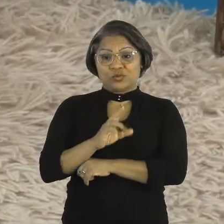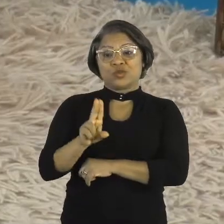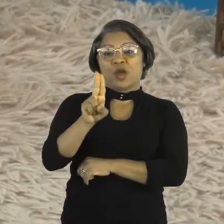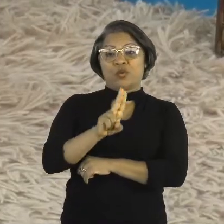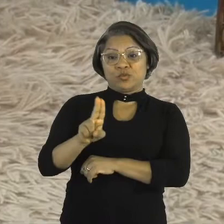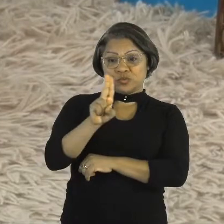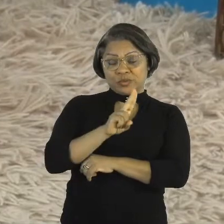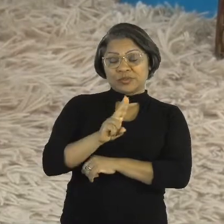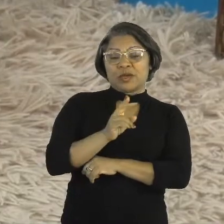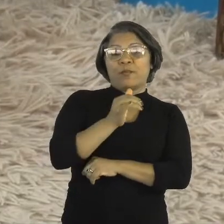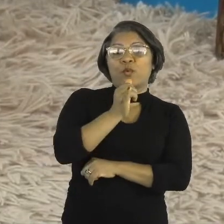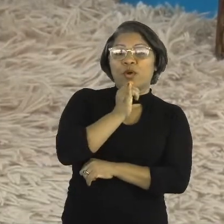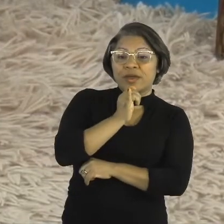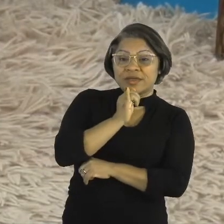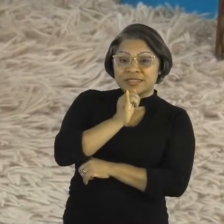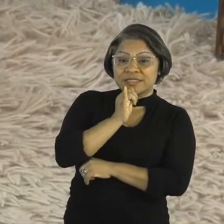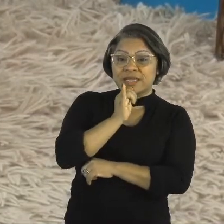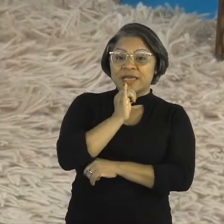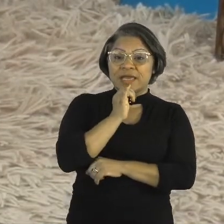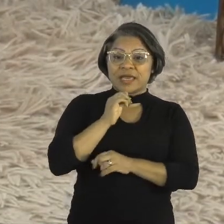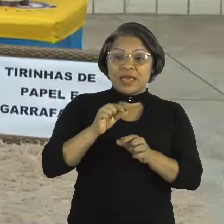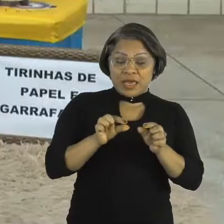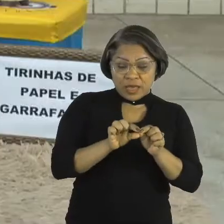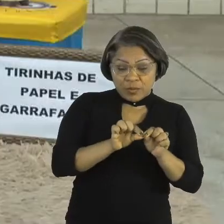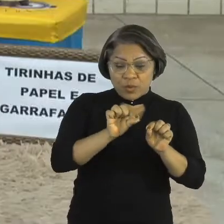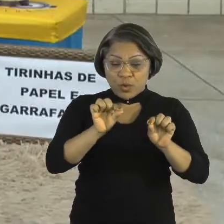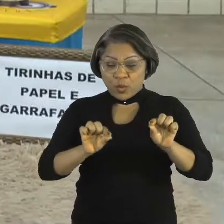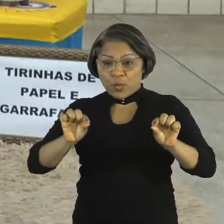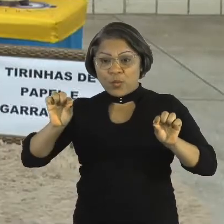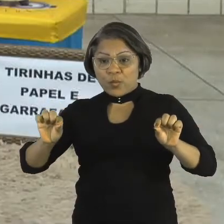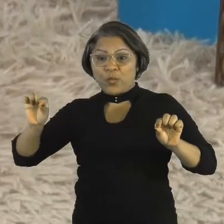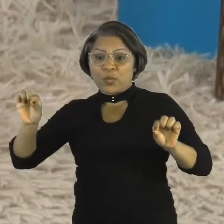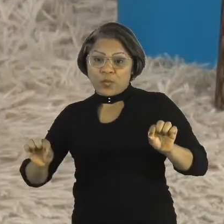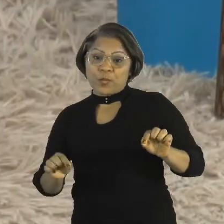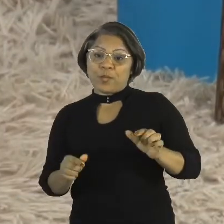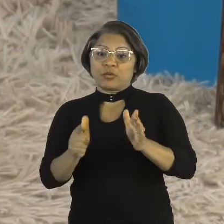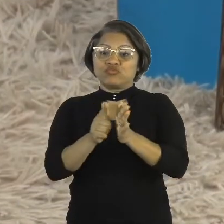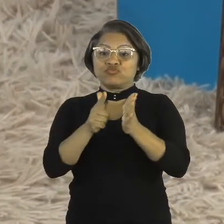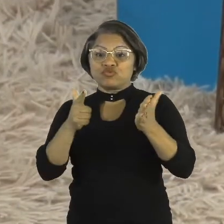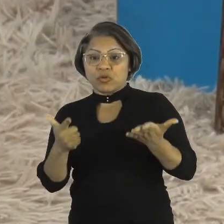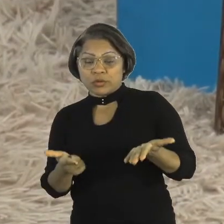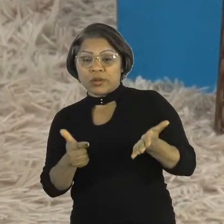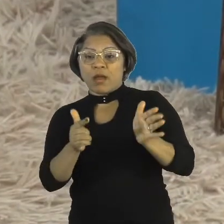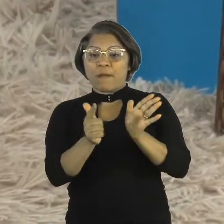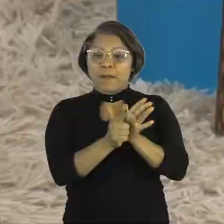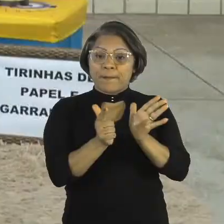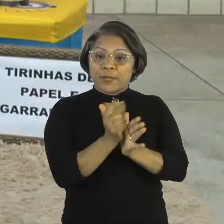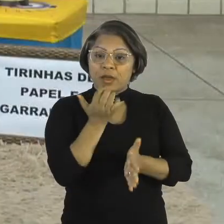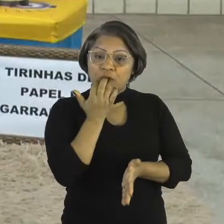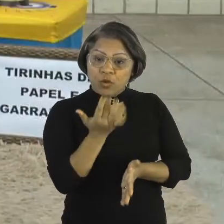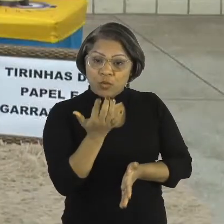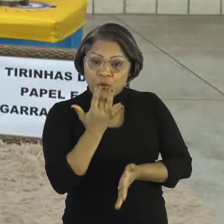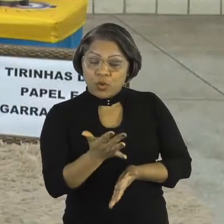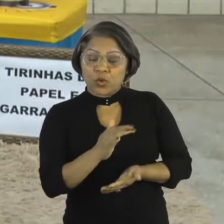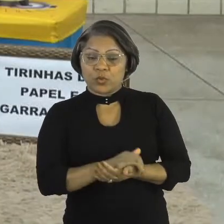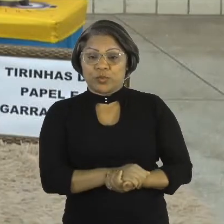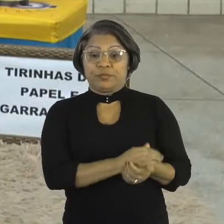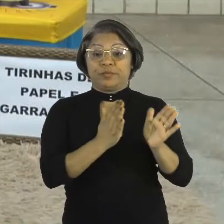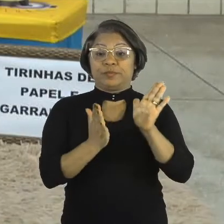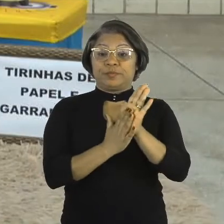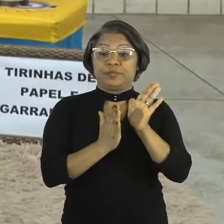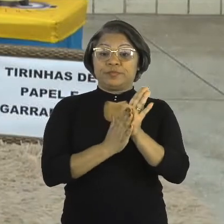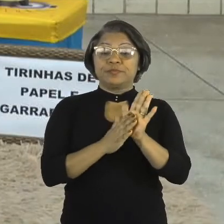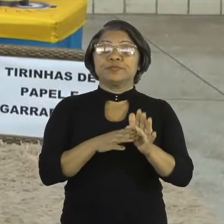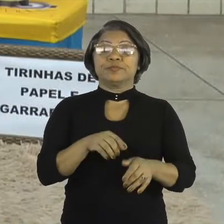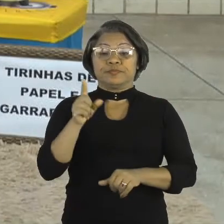colocar essas tirinhas, né? Como aqui de jornal, temos aqui de papel colorido. E a proposta é